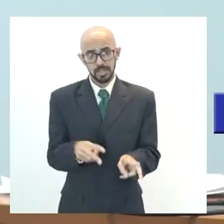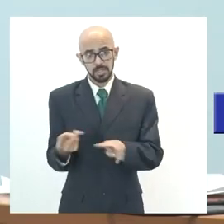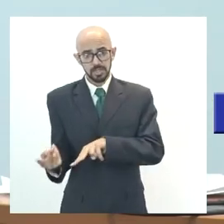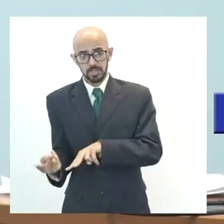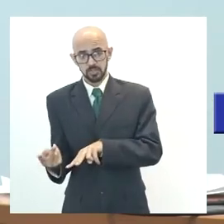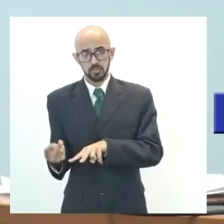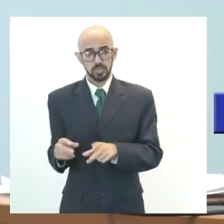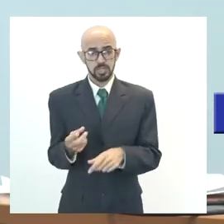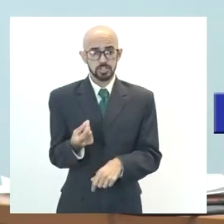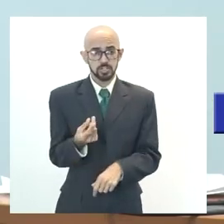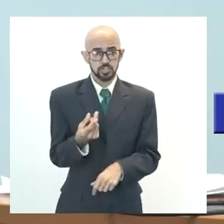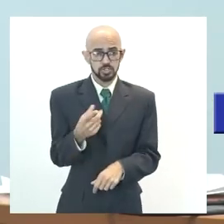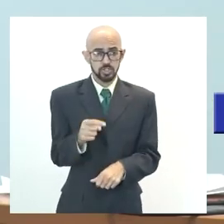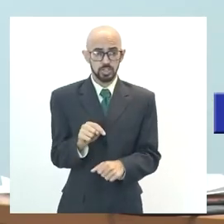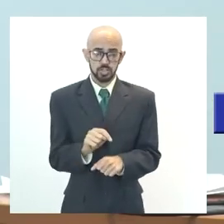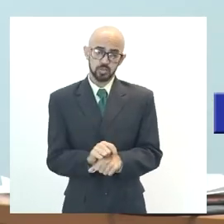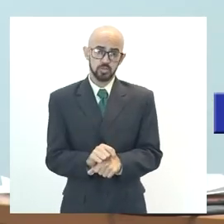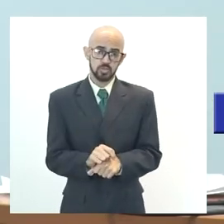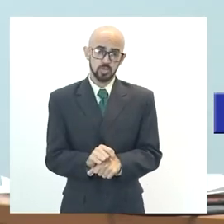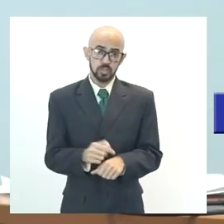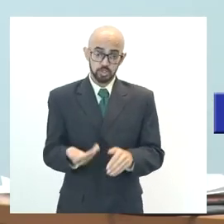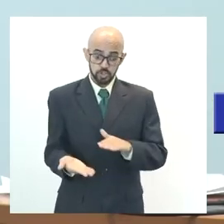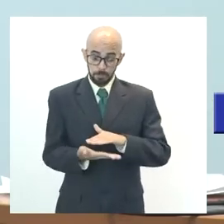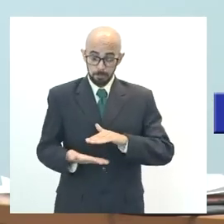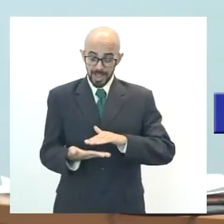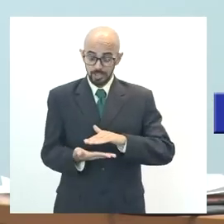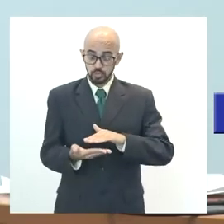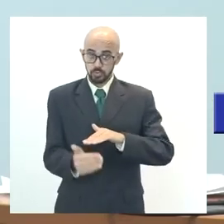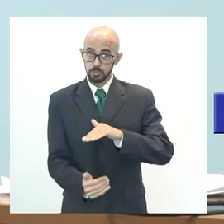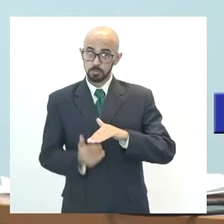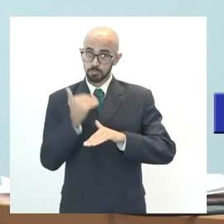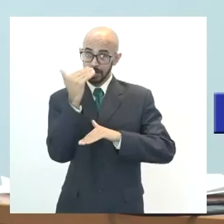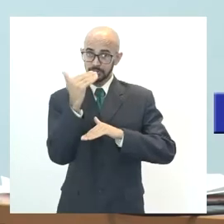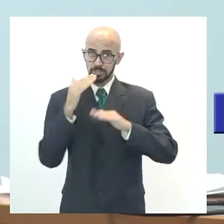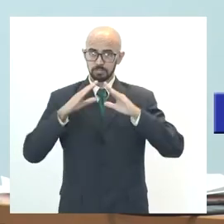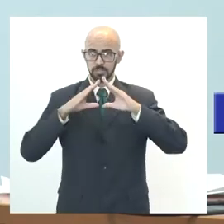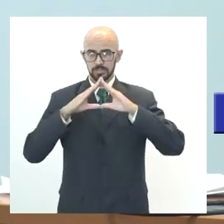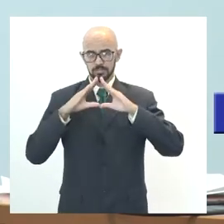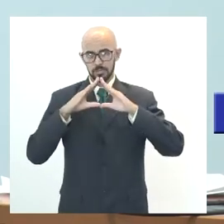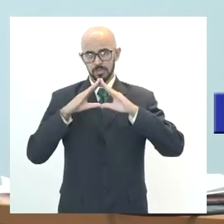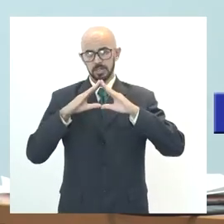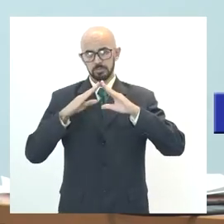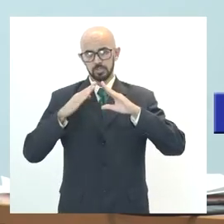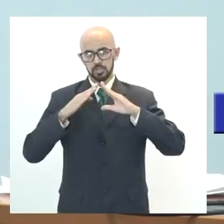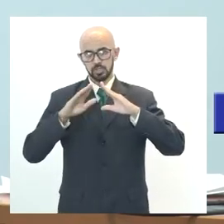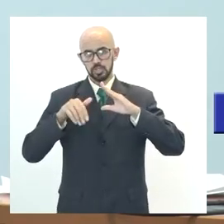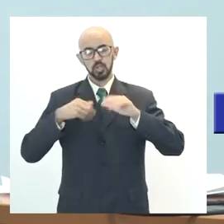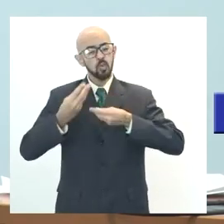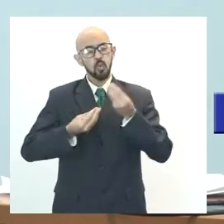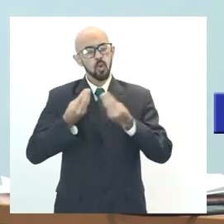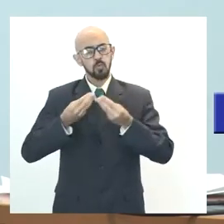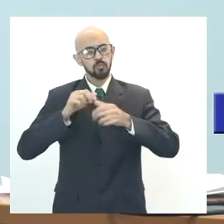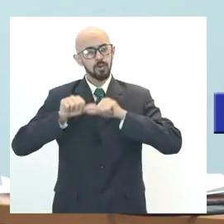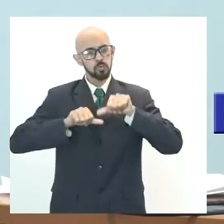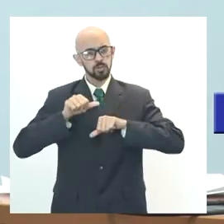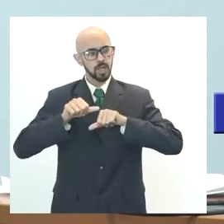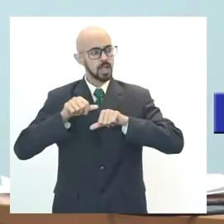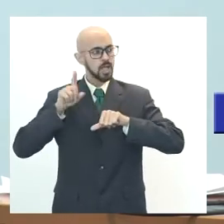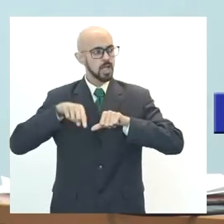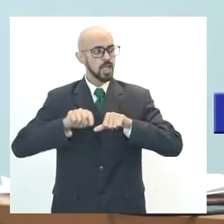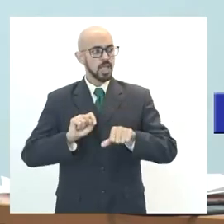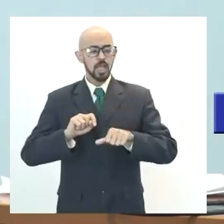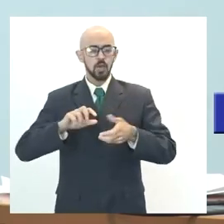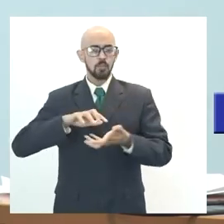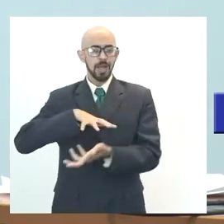de renda da camada de baixo para a camada de cima e eu já tinha que mudar e como é que a gente mudaria isso a gente mudar e através de uma